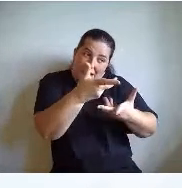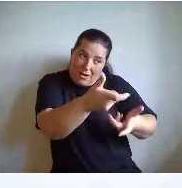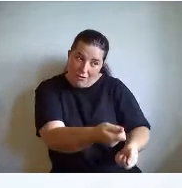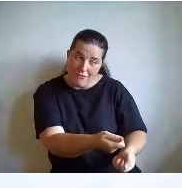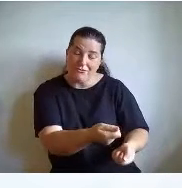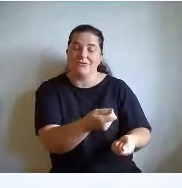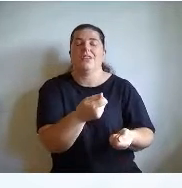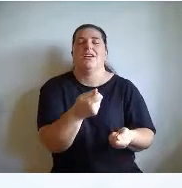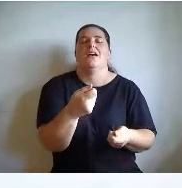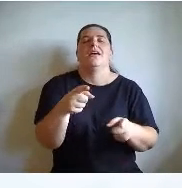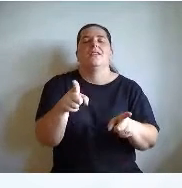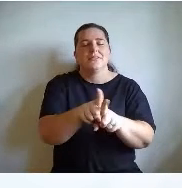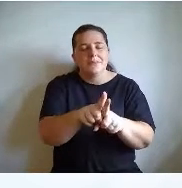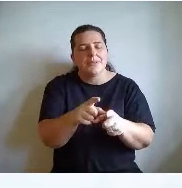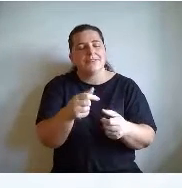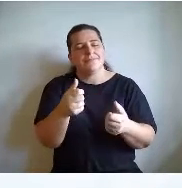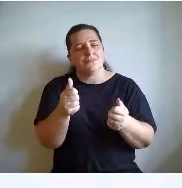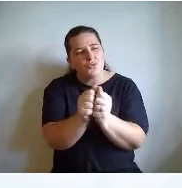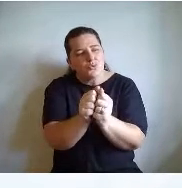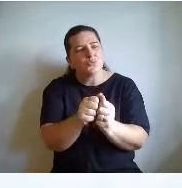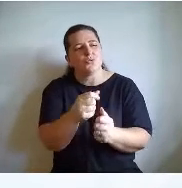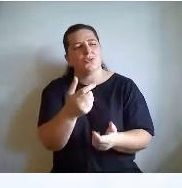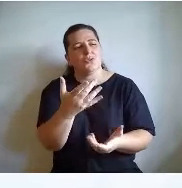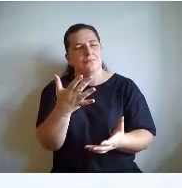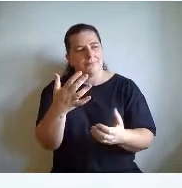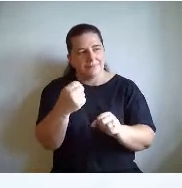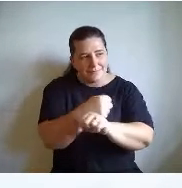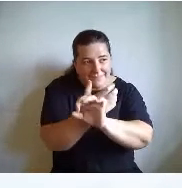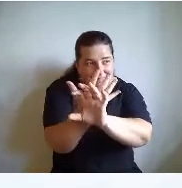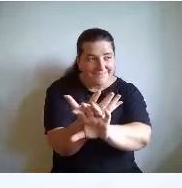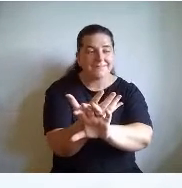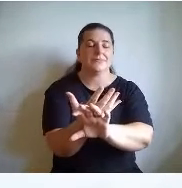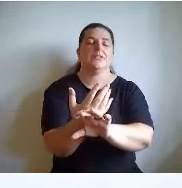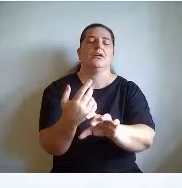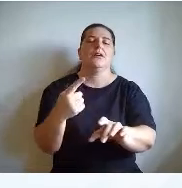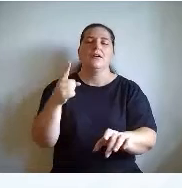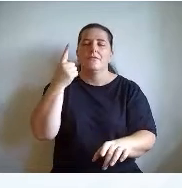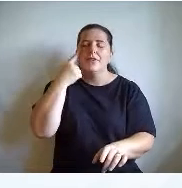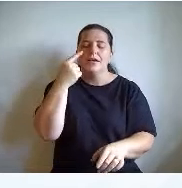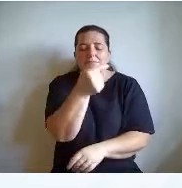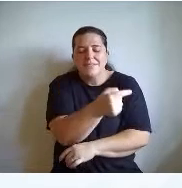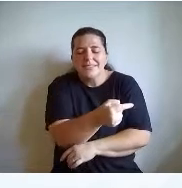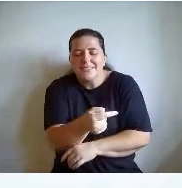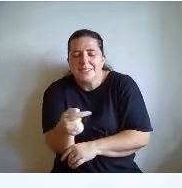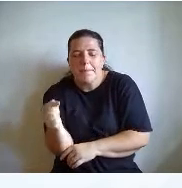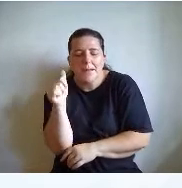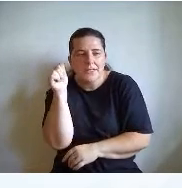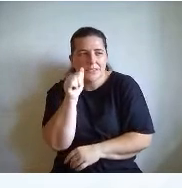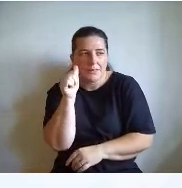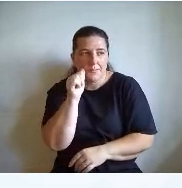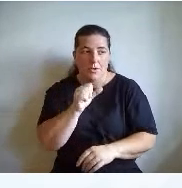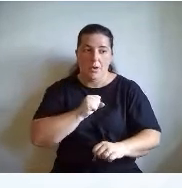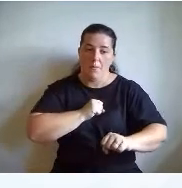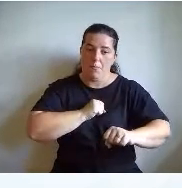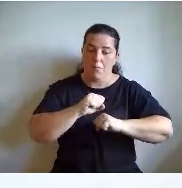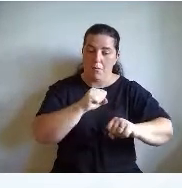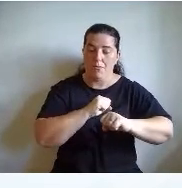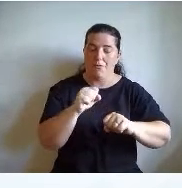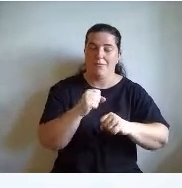vez com você e assim, né, fechar um ciclo, uma semana bastante agitada,